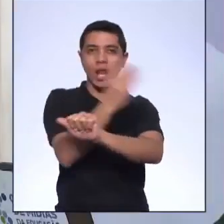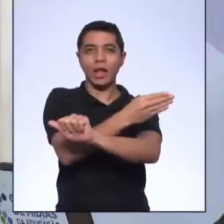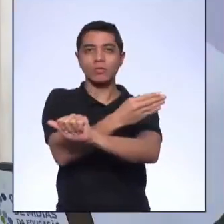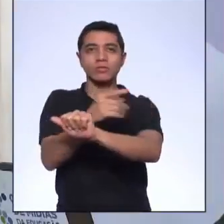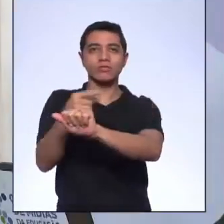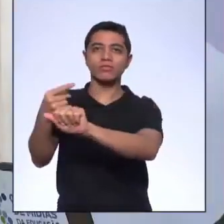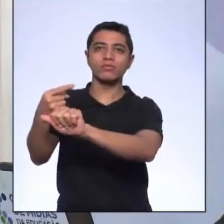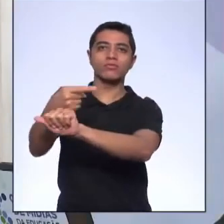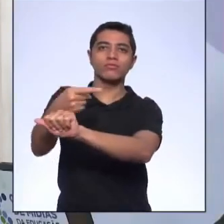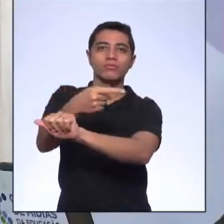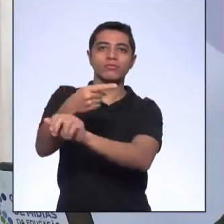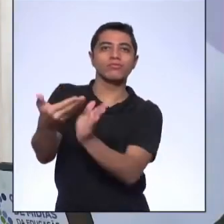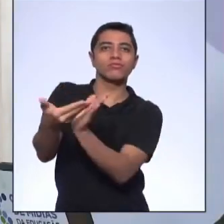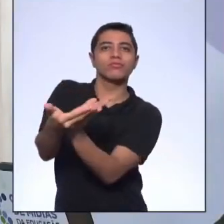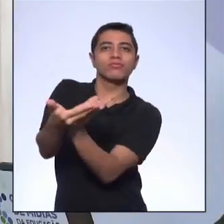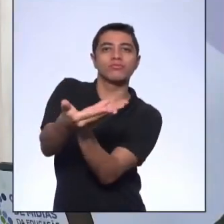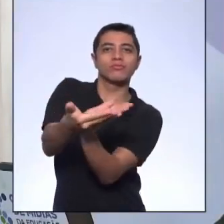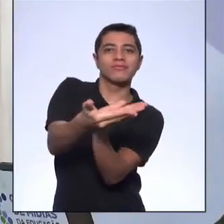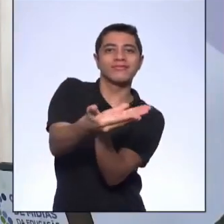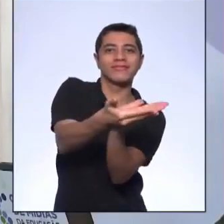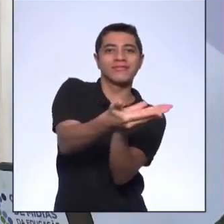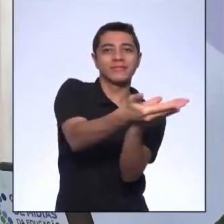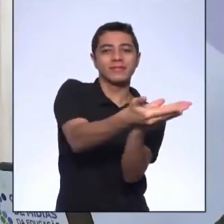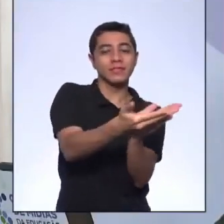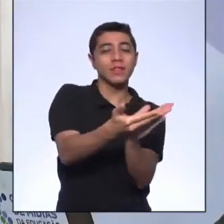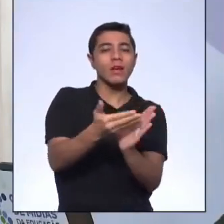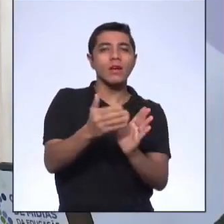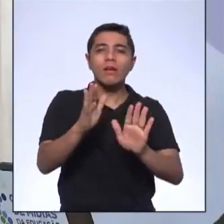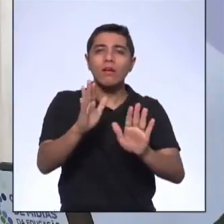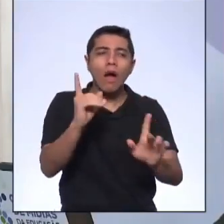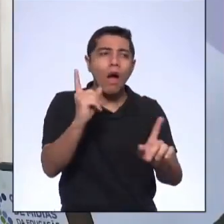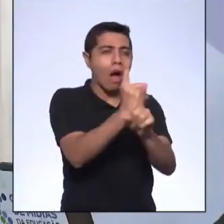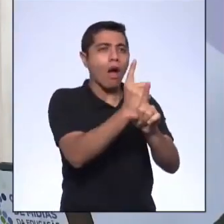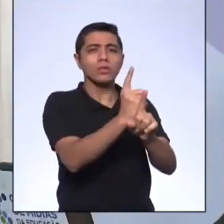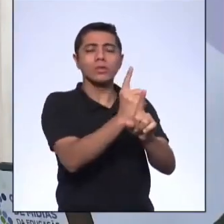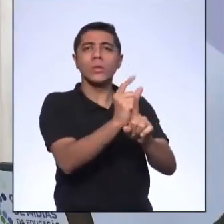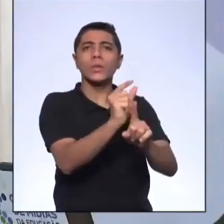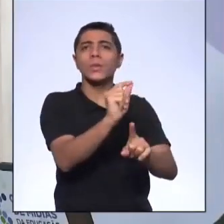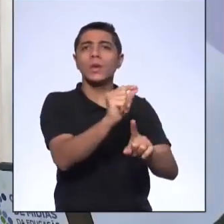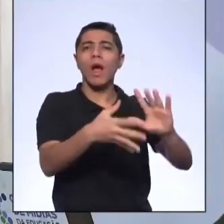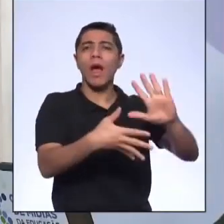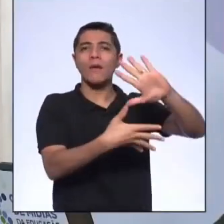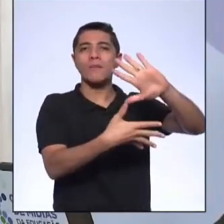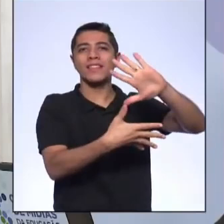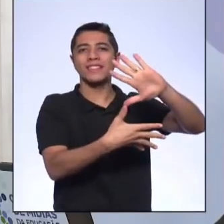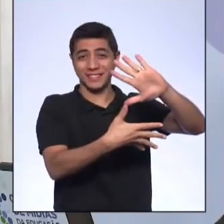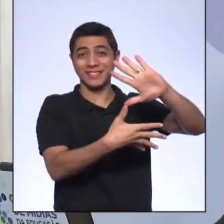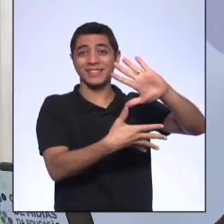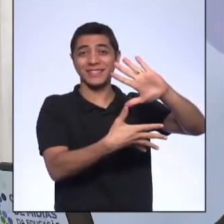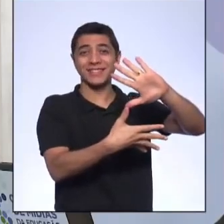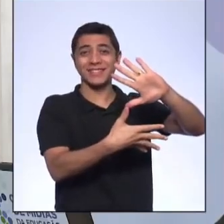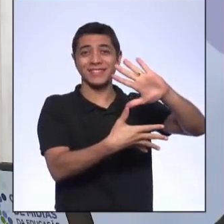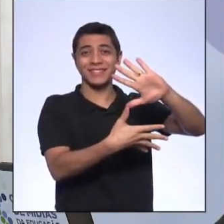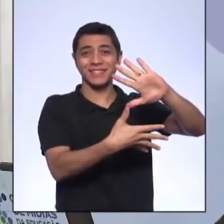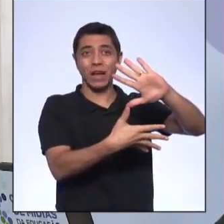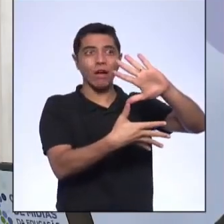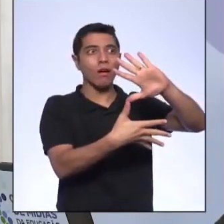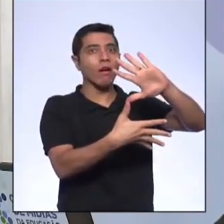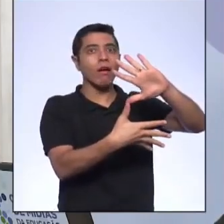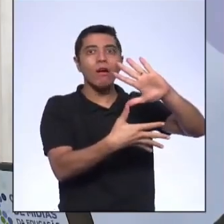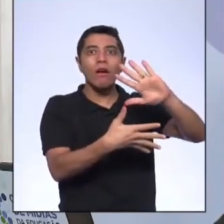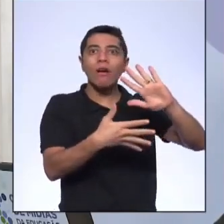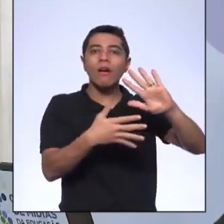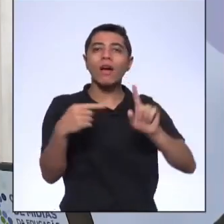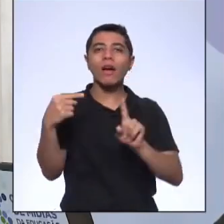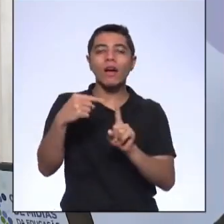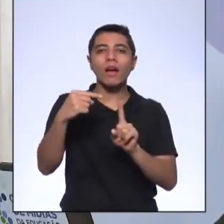pedra do tamanho do continente, né? Que era só o continente americano inteiro. Inclusive, dizem que Cristóvão